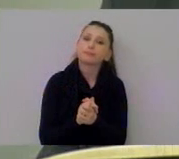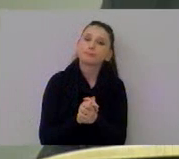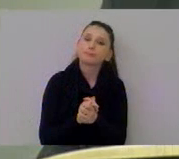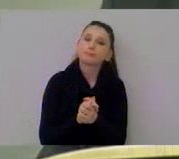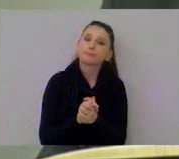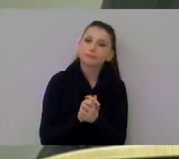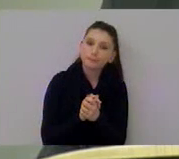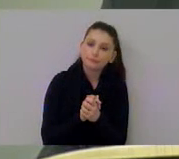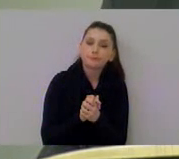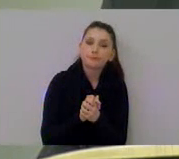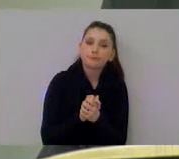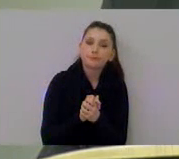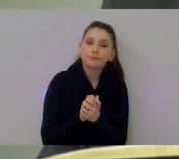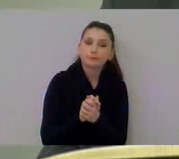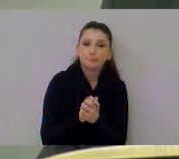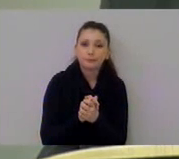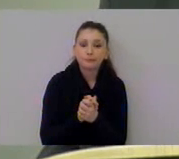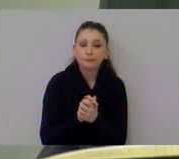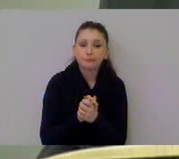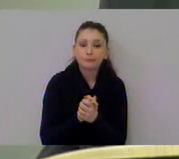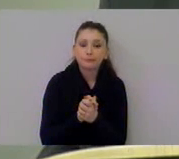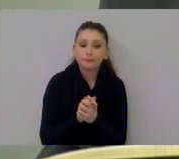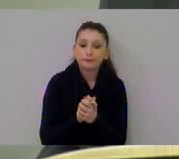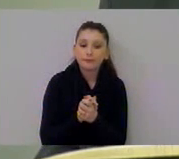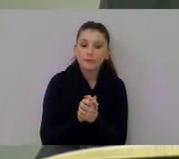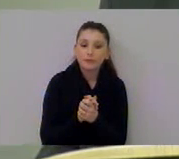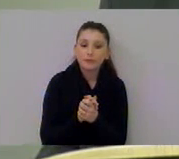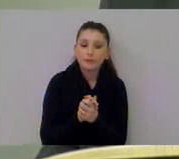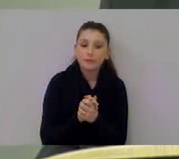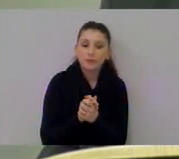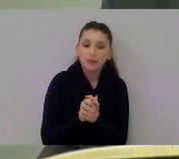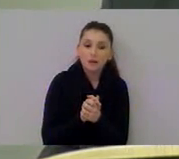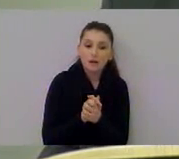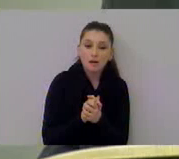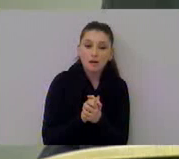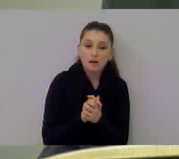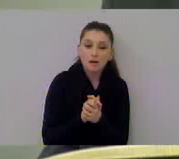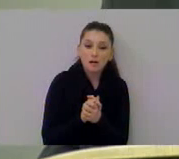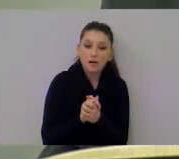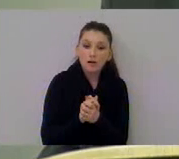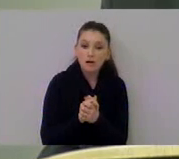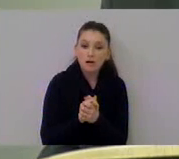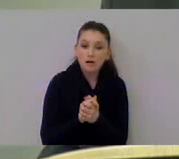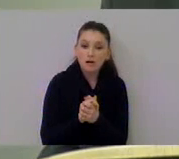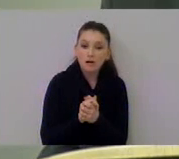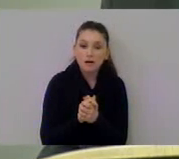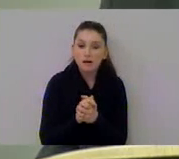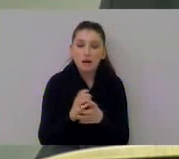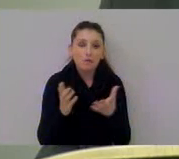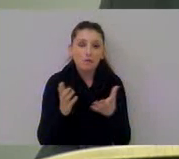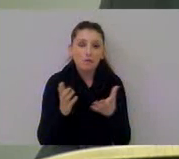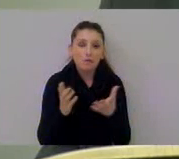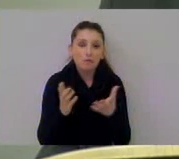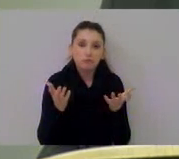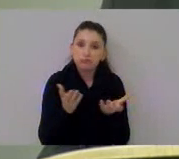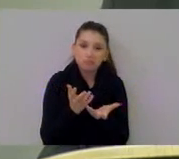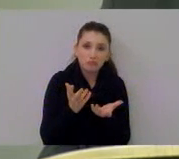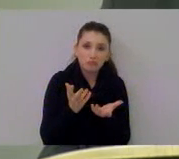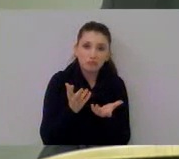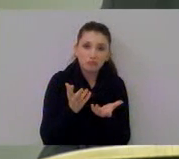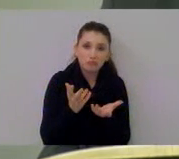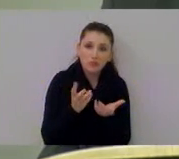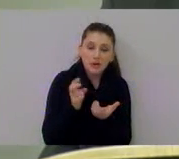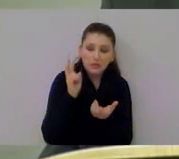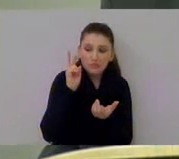no colégio. Quem conhece João Lino Rec, a distância